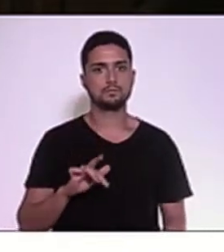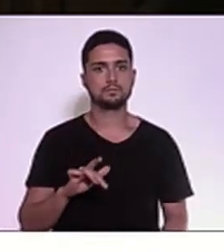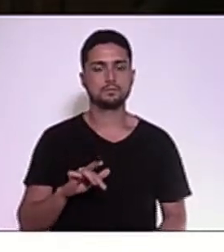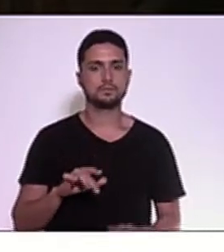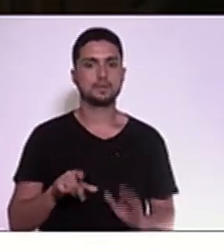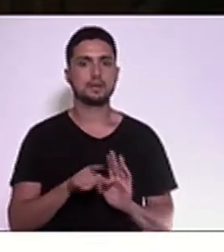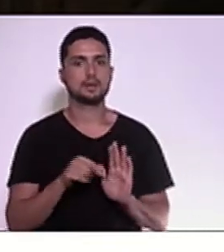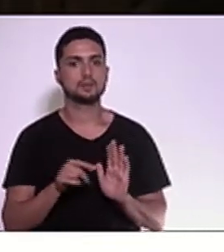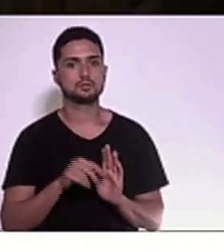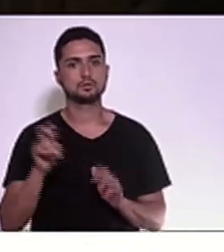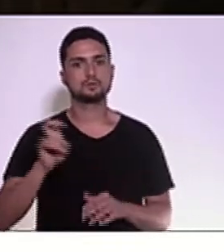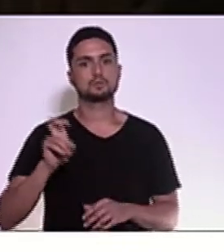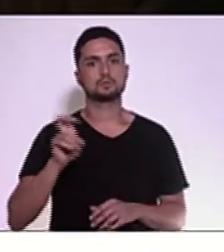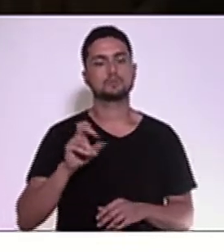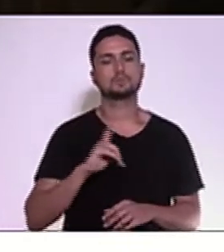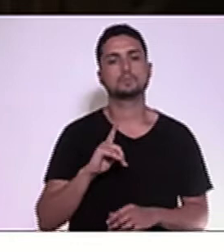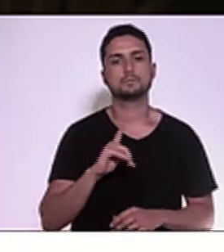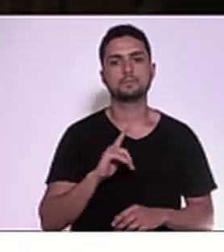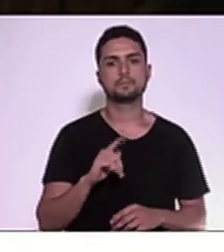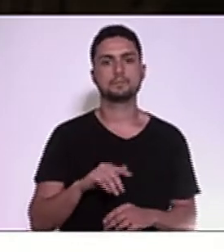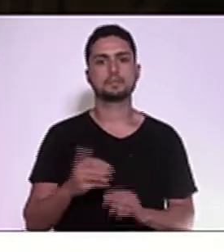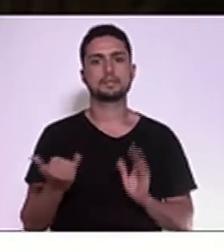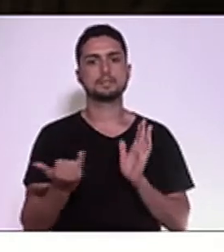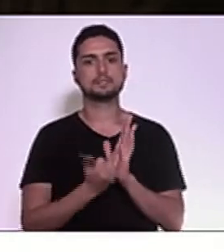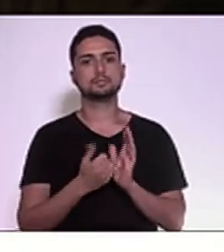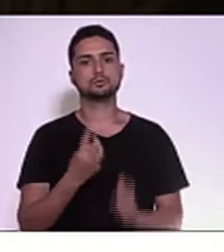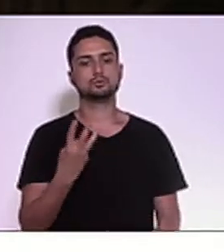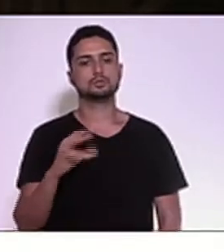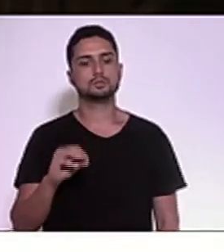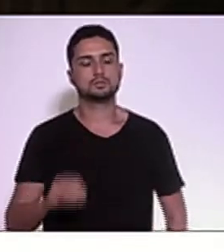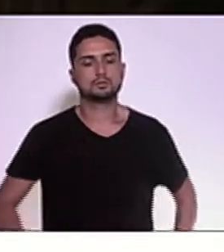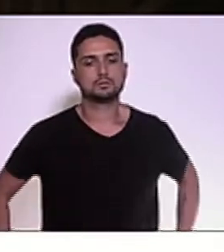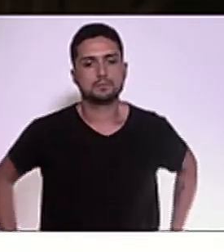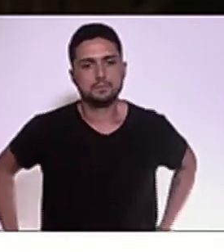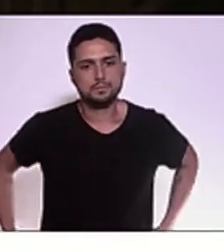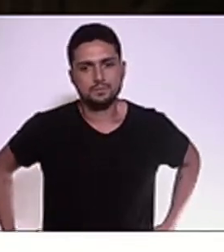artigo 5º, inciso 32,